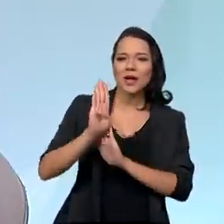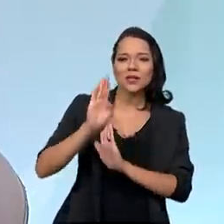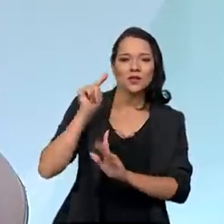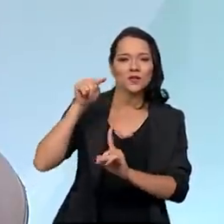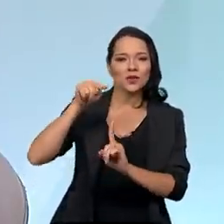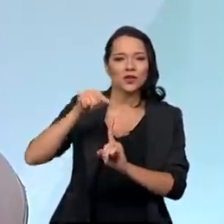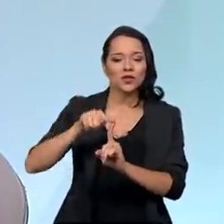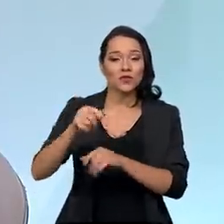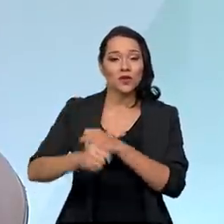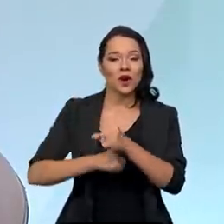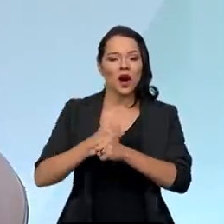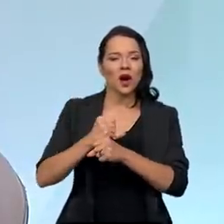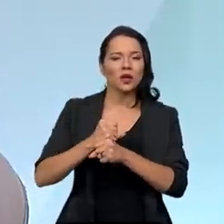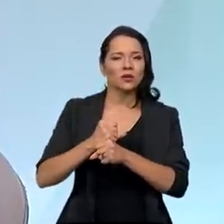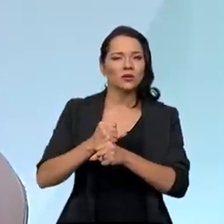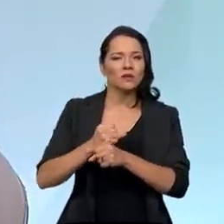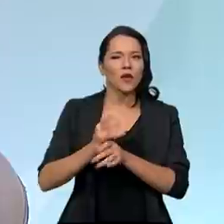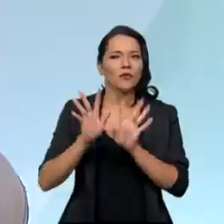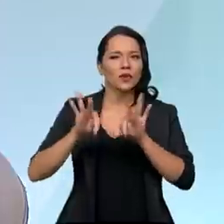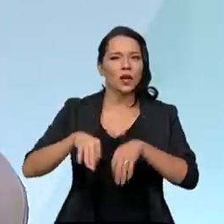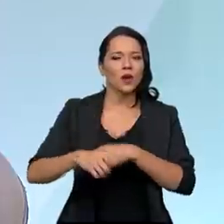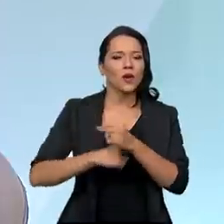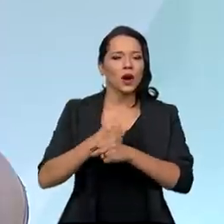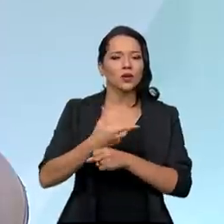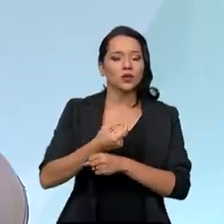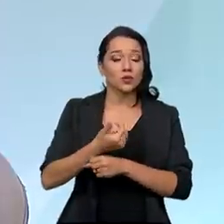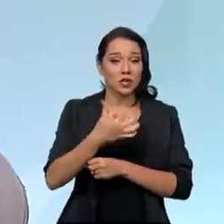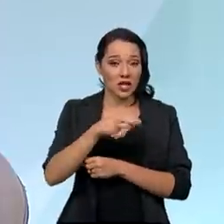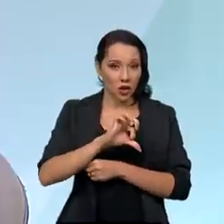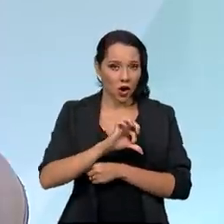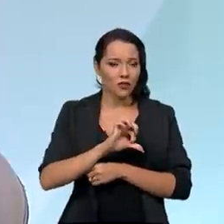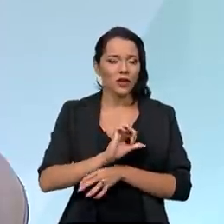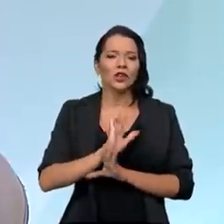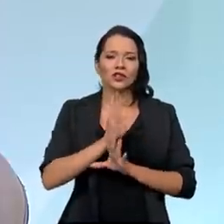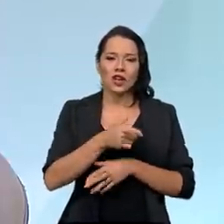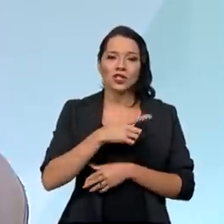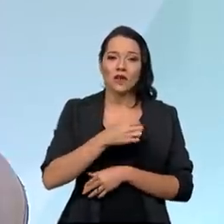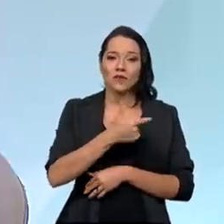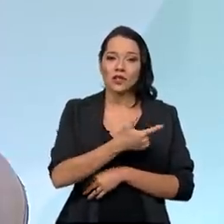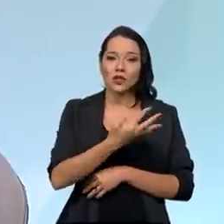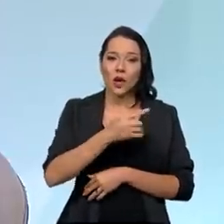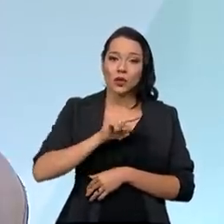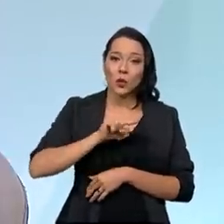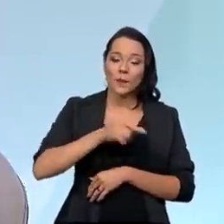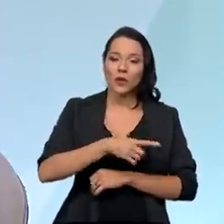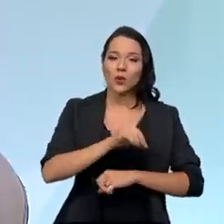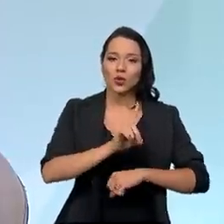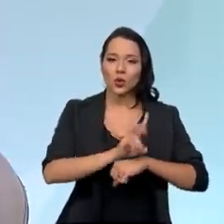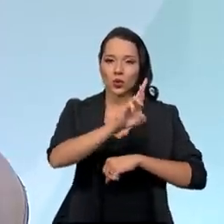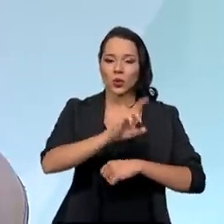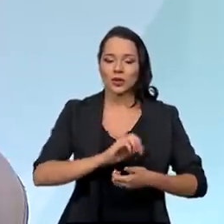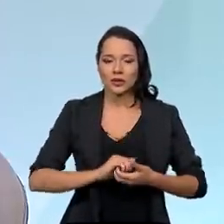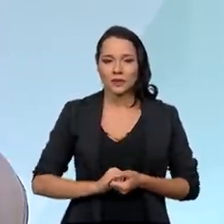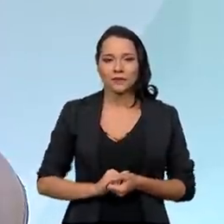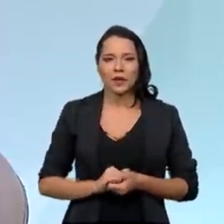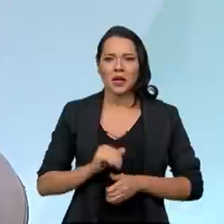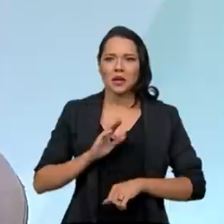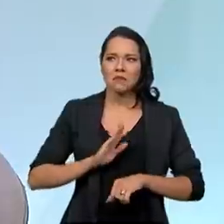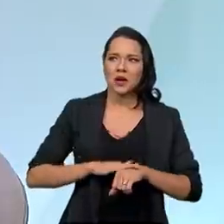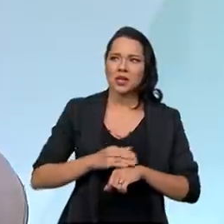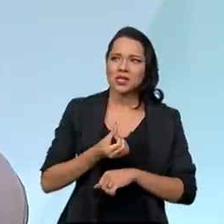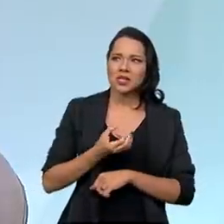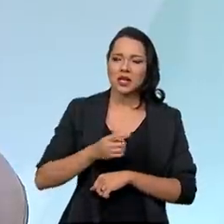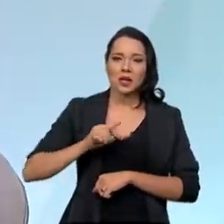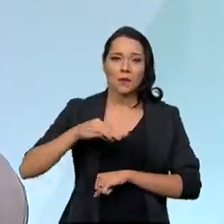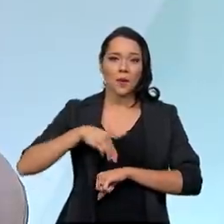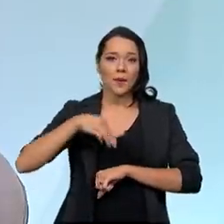meta. Ao final de 2019, nós já tínhamos 24 mil doutores e mais dos 60